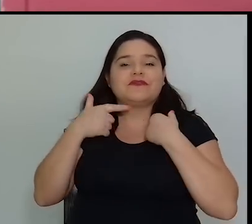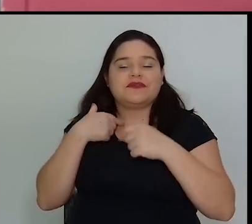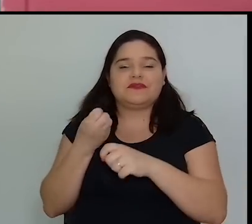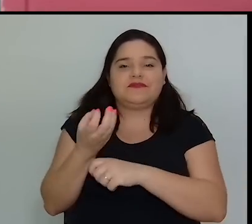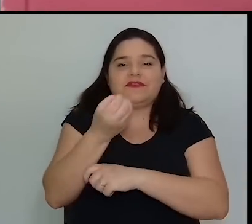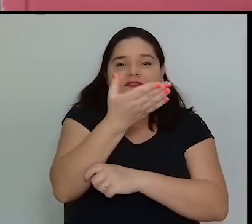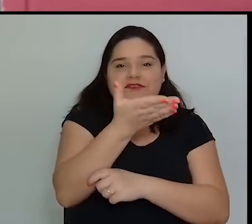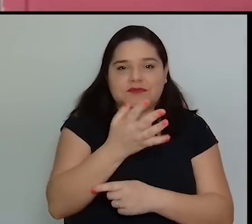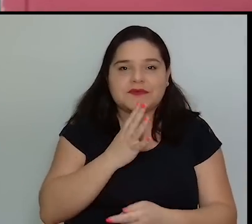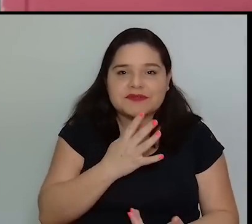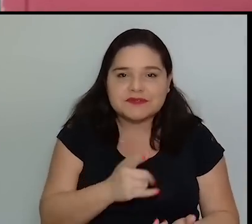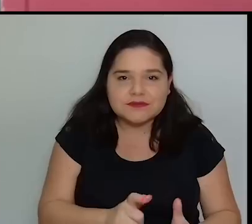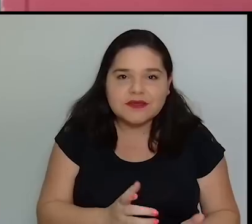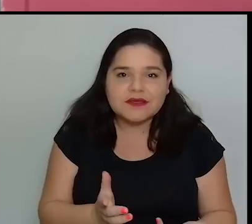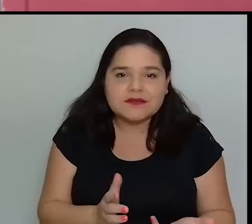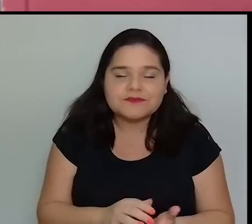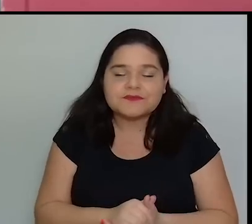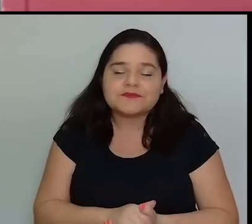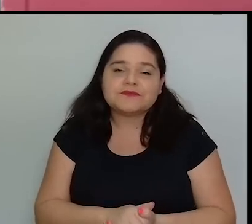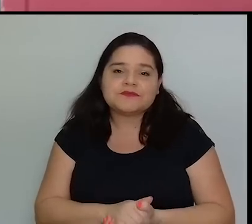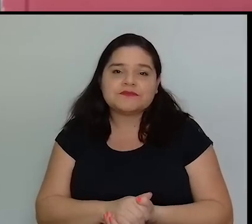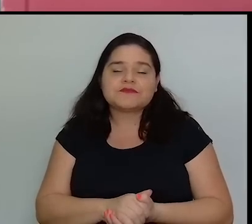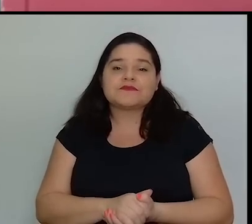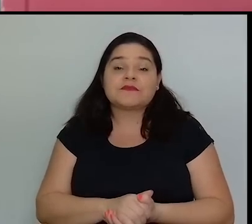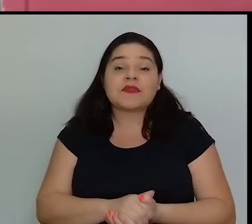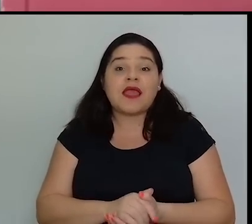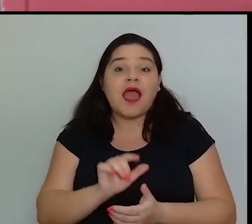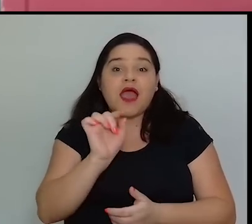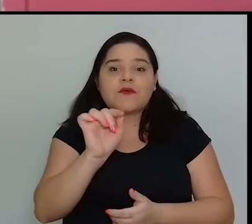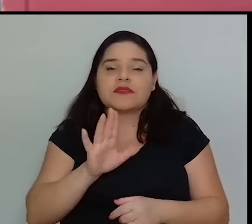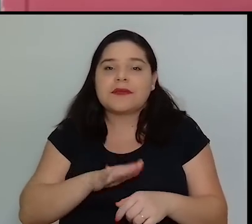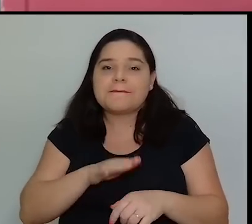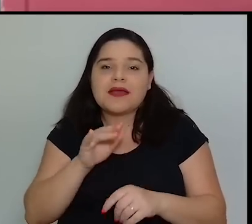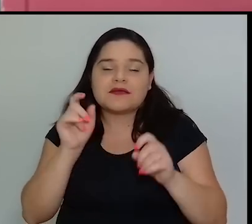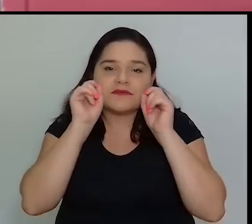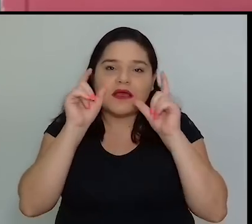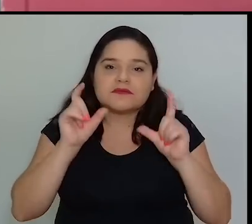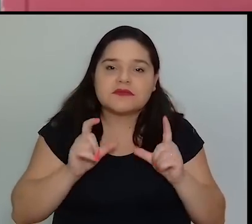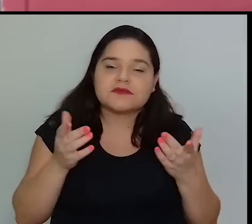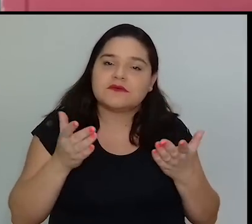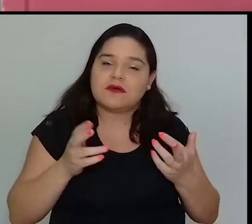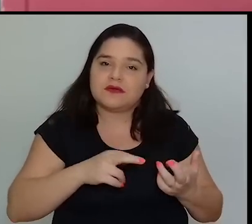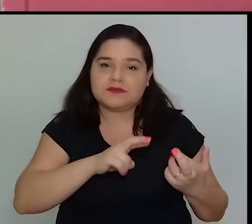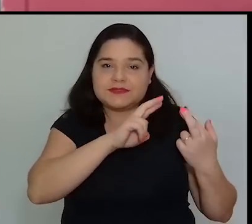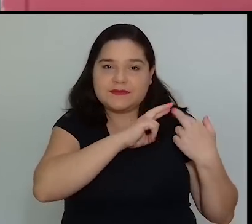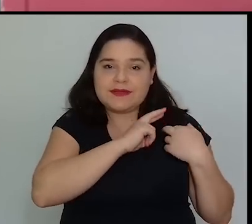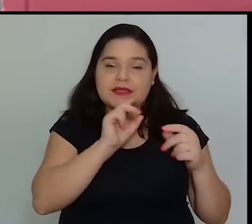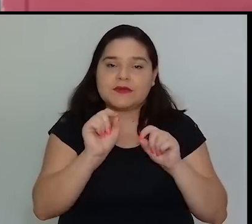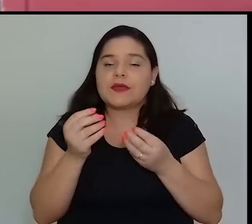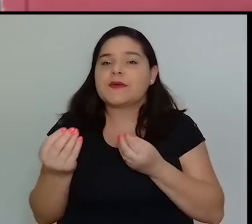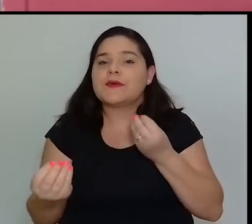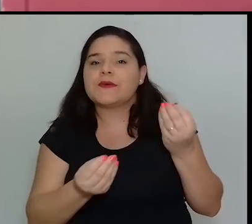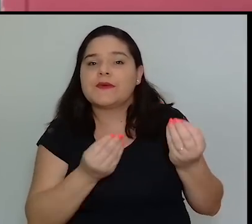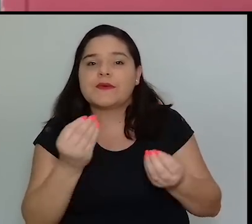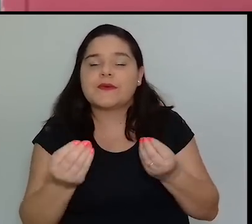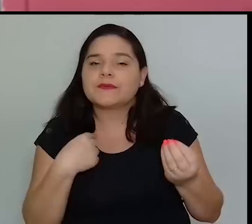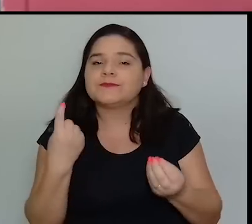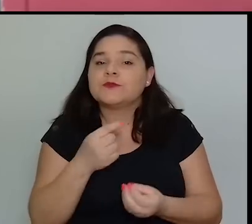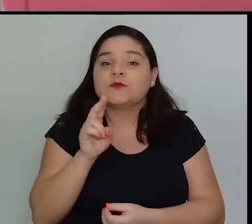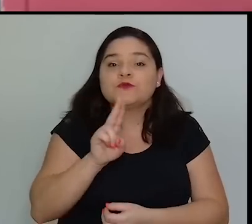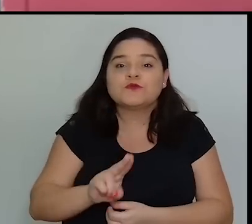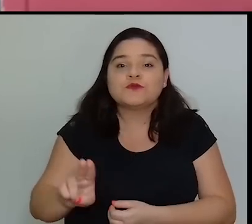as pessoas irem para lá então e o que tá me chamando hoje a responsabilidade é como é que a gente usa